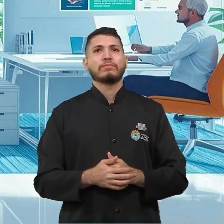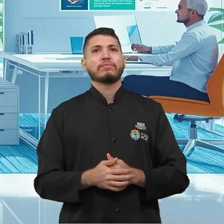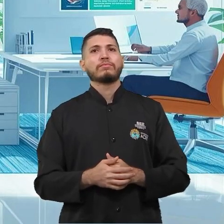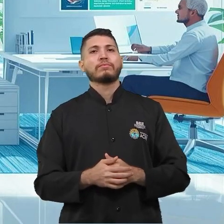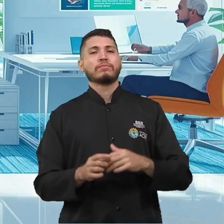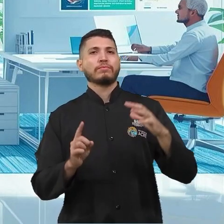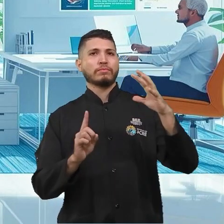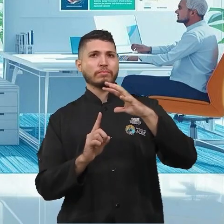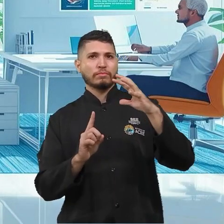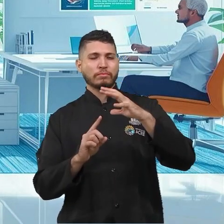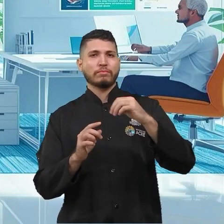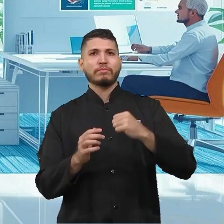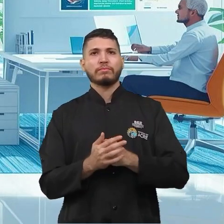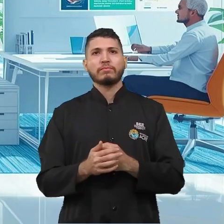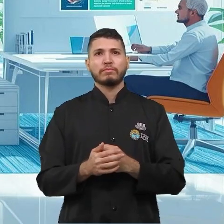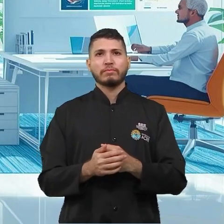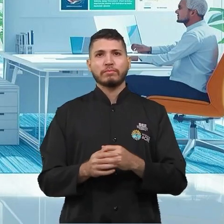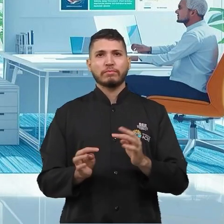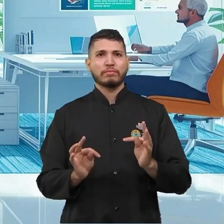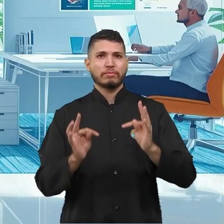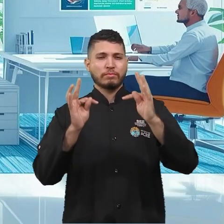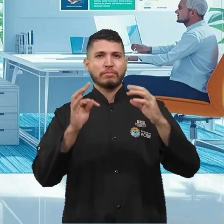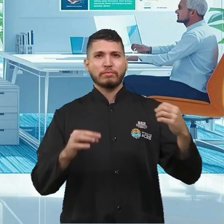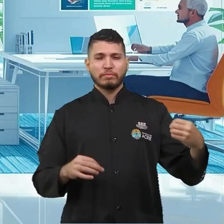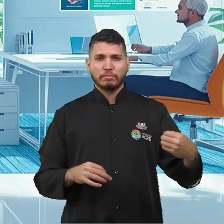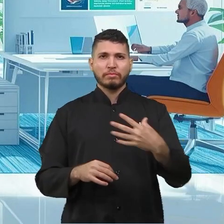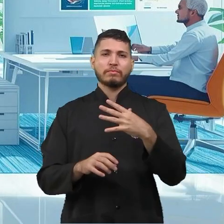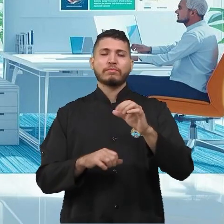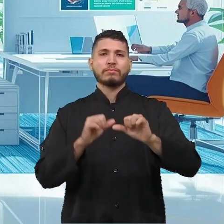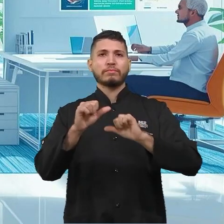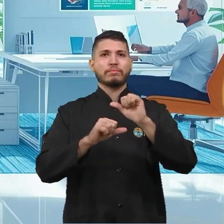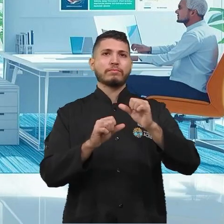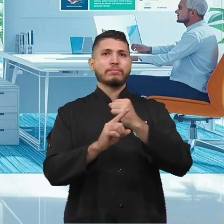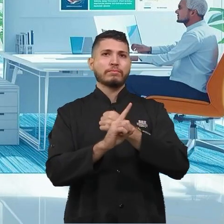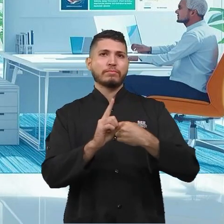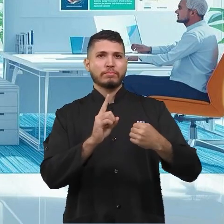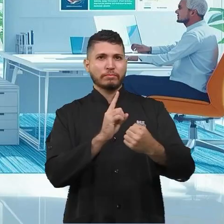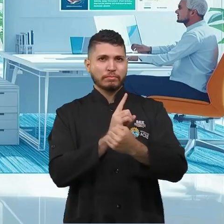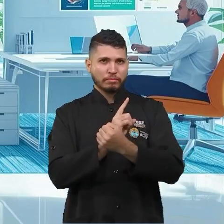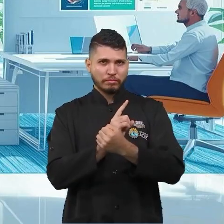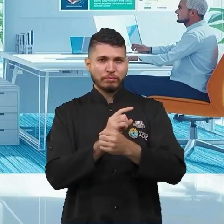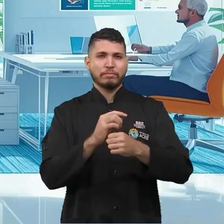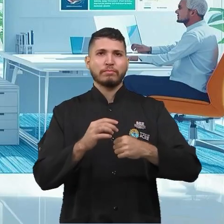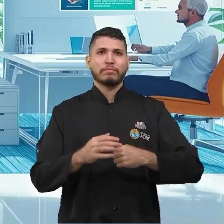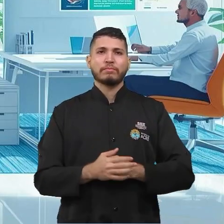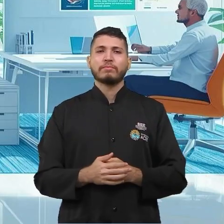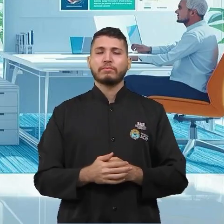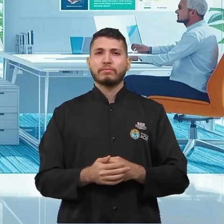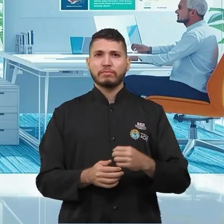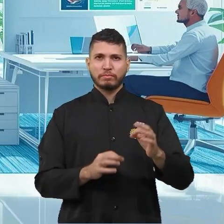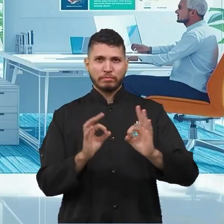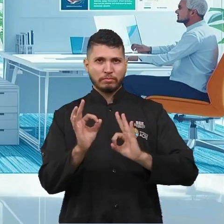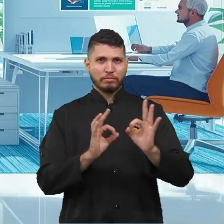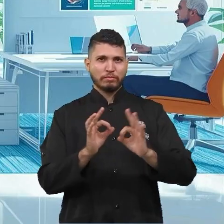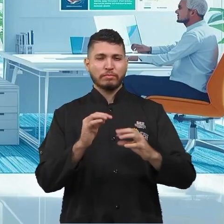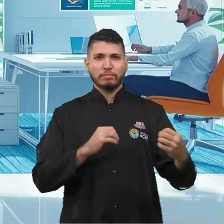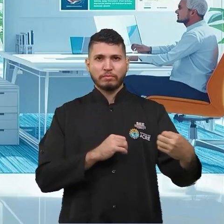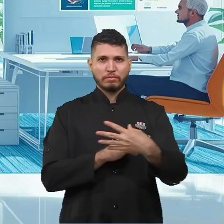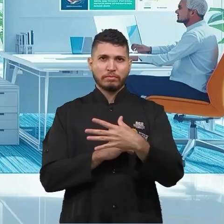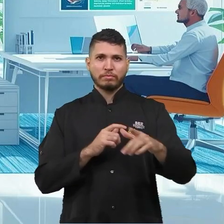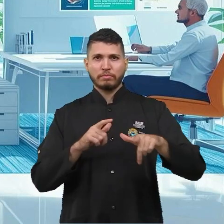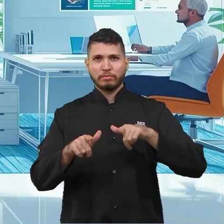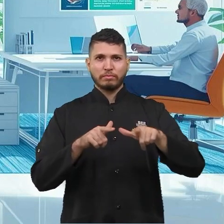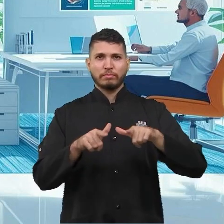inovações tecnológicas, mudanças sociais e novas demandas do mercado. Sim,